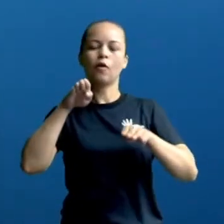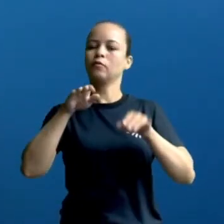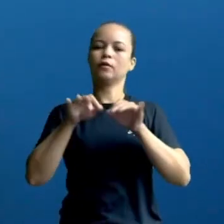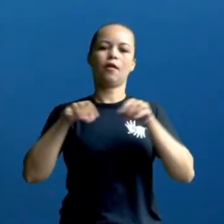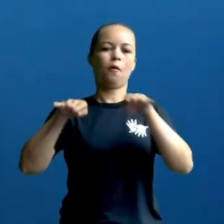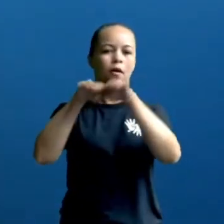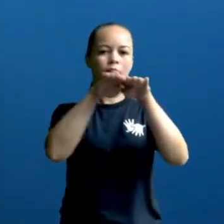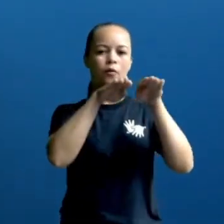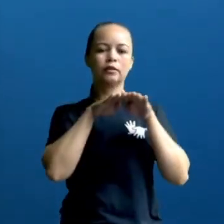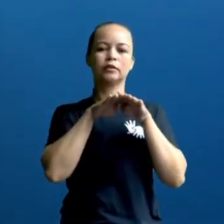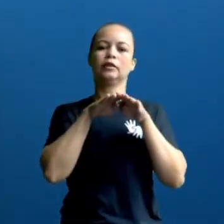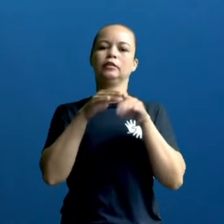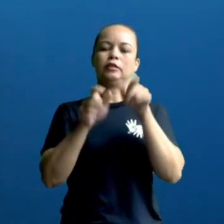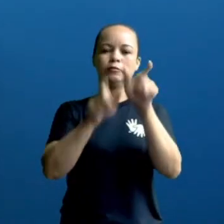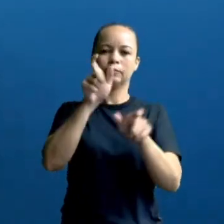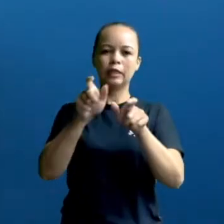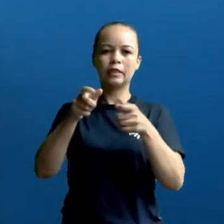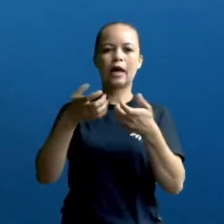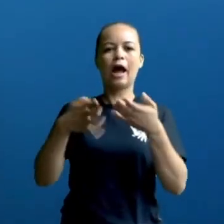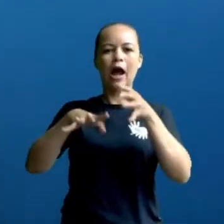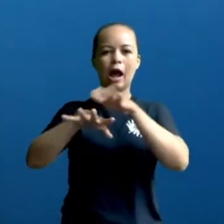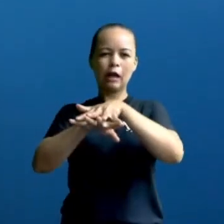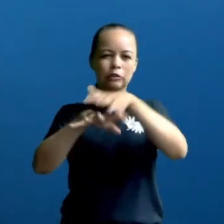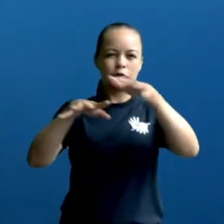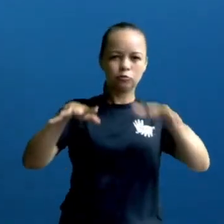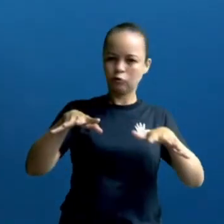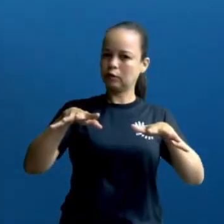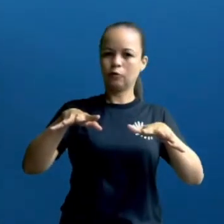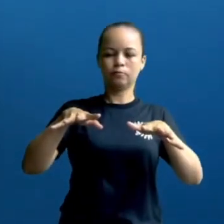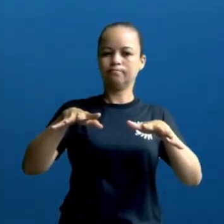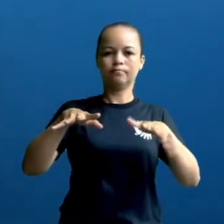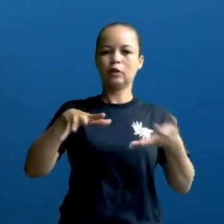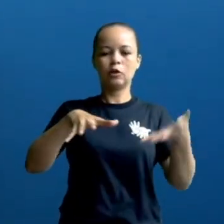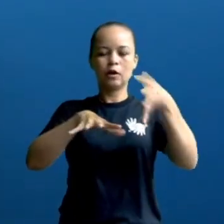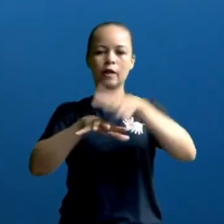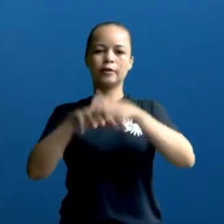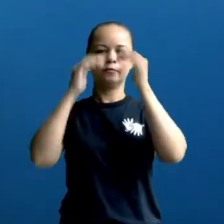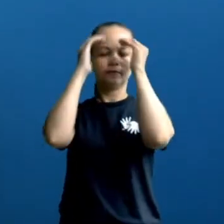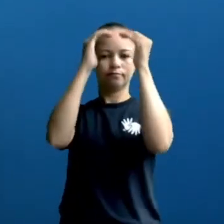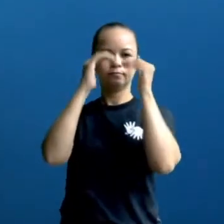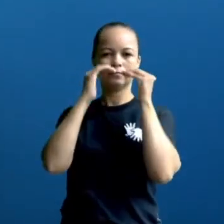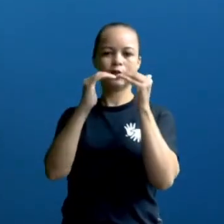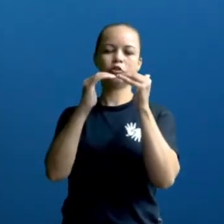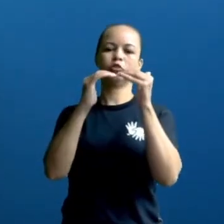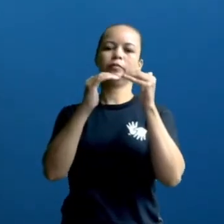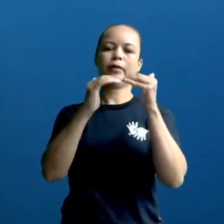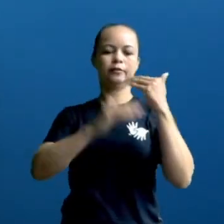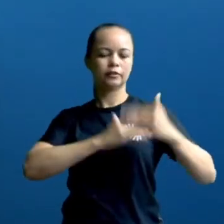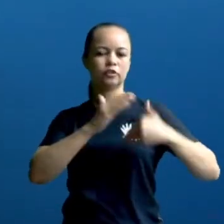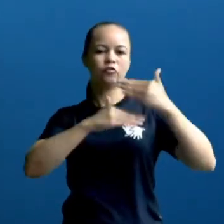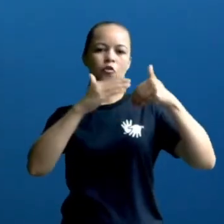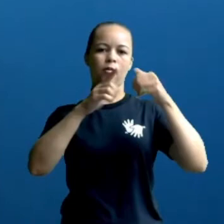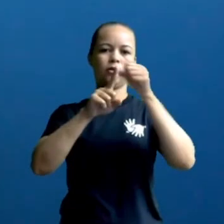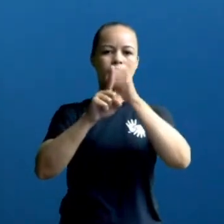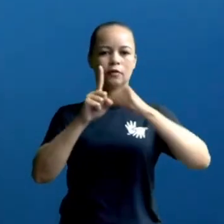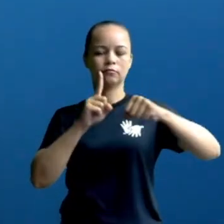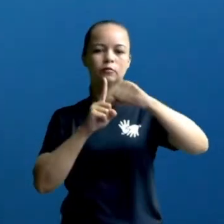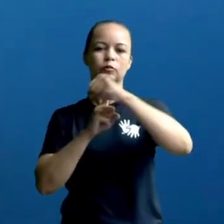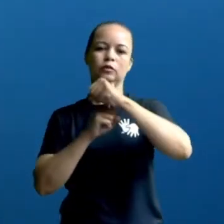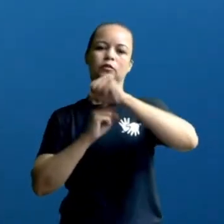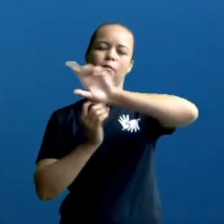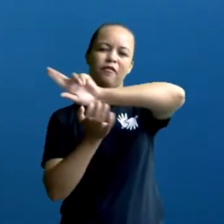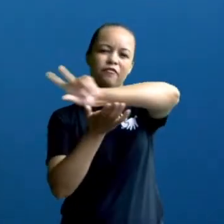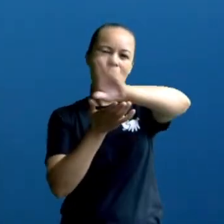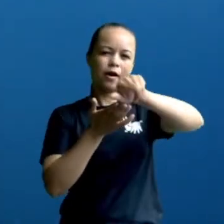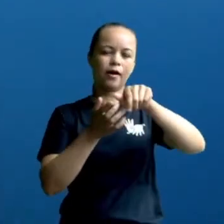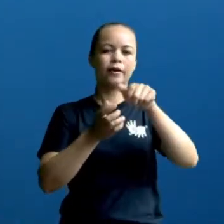do outro, mas sim trabalhar com a ideia de respeito, trabalhar com a ideia de transformação de uma sociedade para muito,